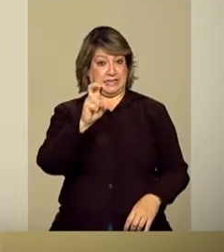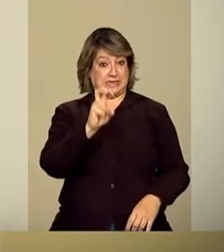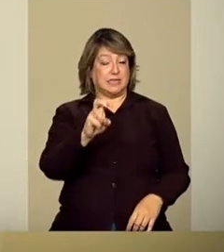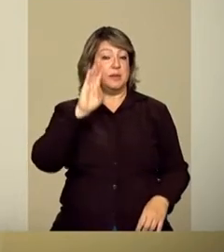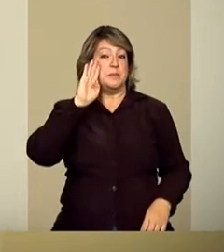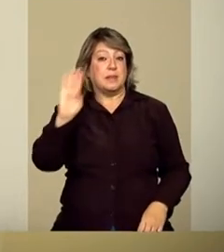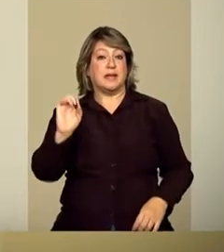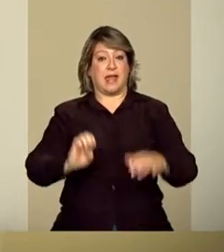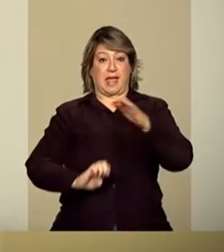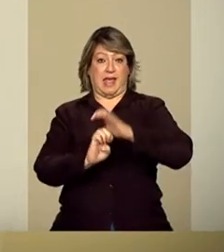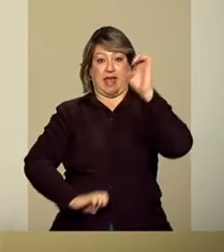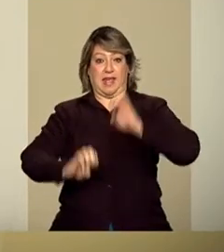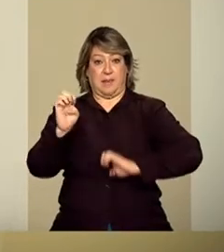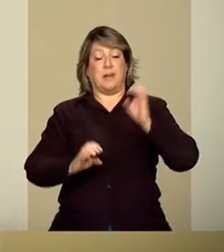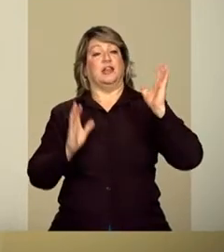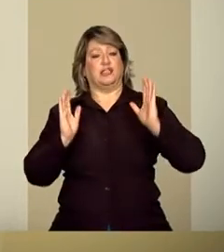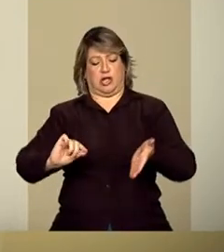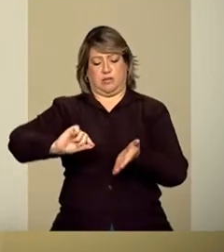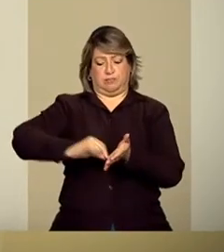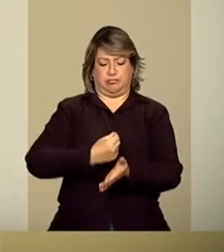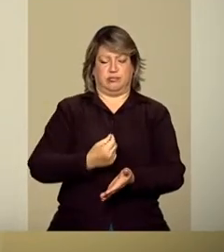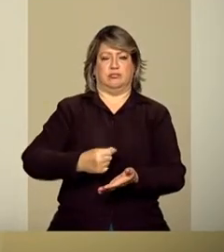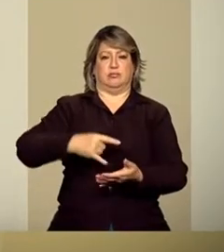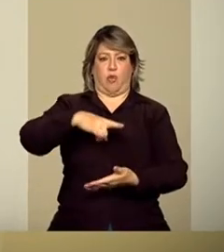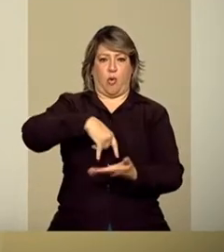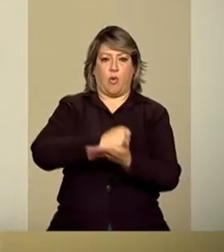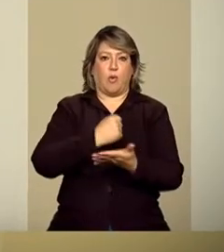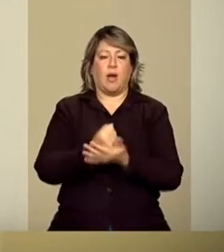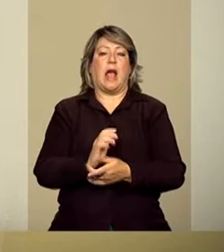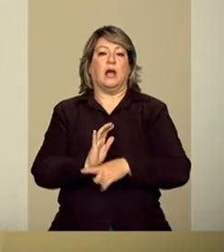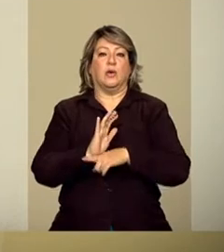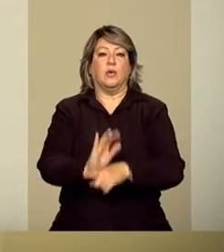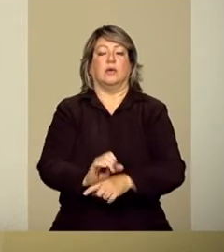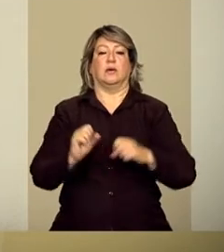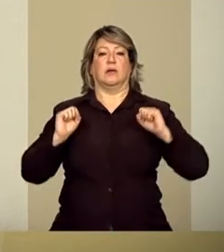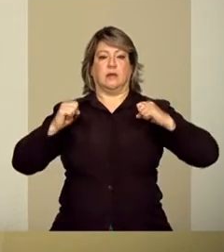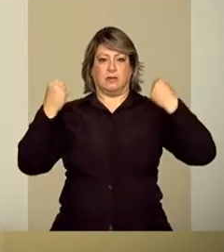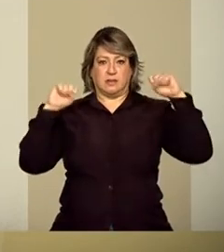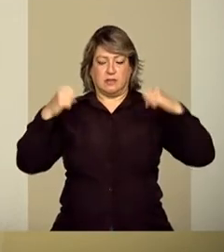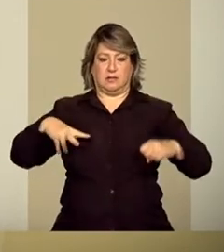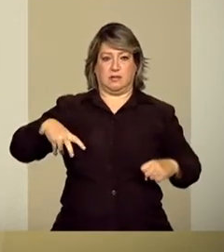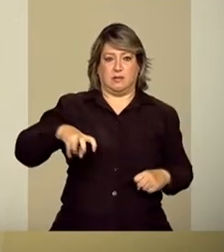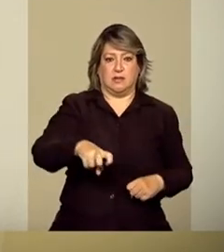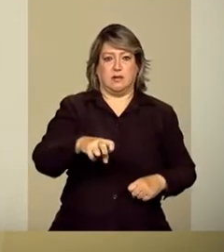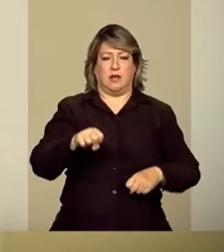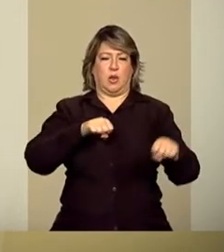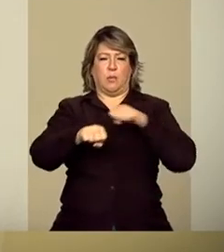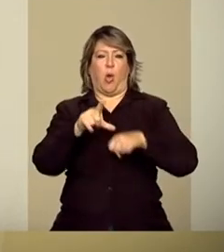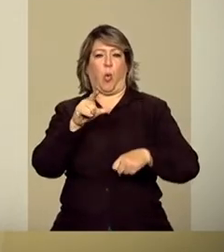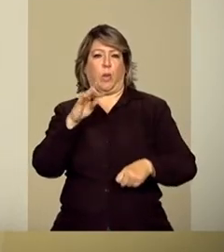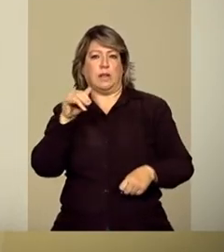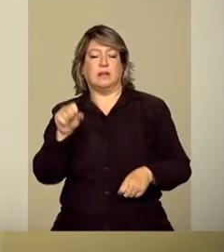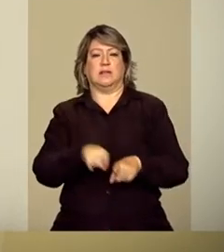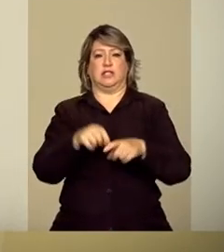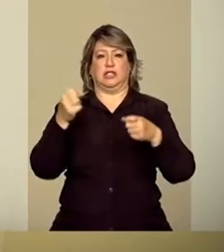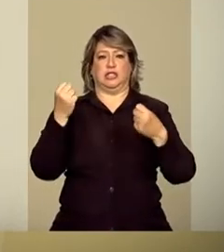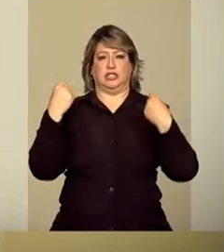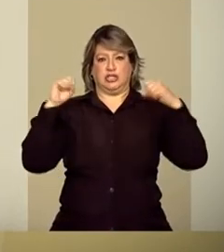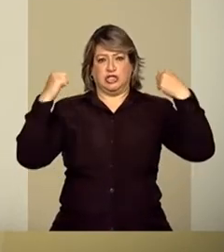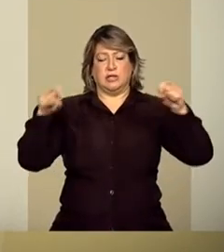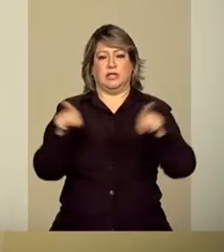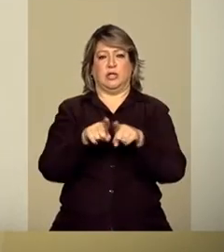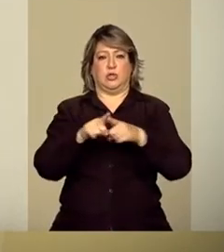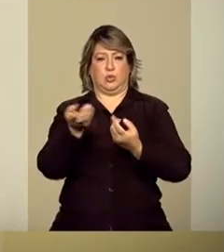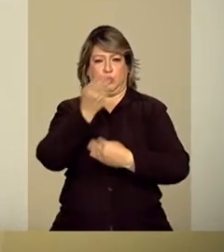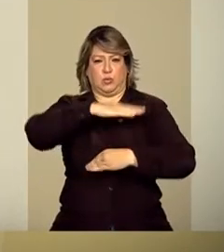empresas públicas já assinaram contratos para apoiar o atletismo, as lutas, a ginástica, o judô, o